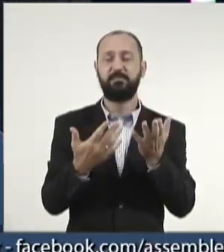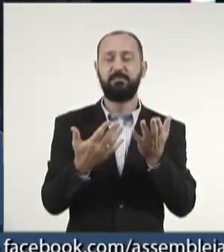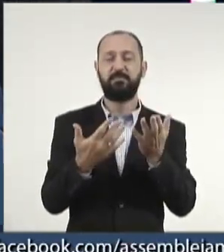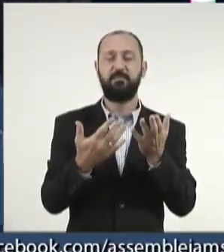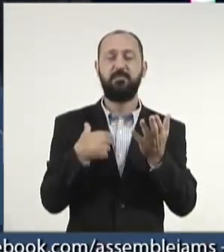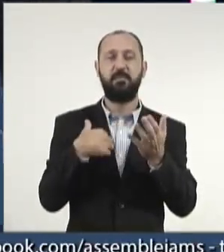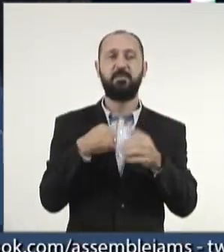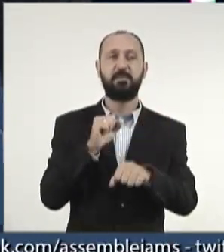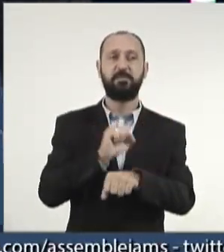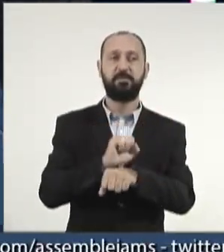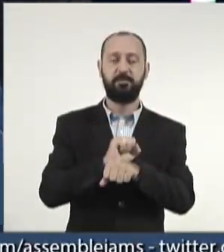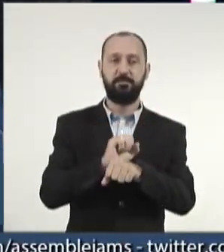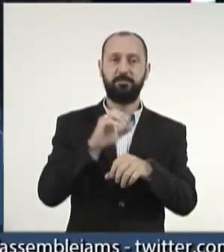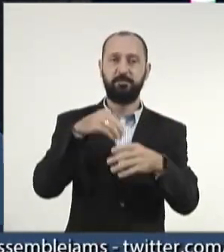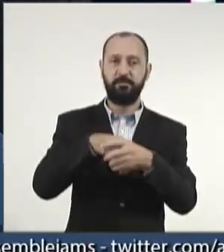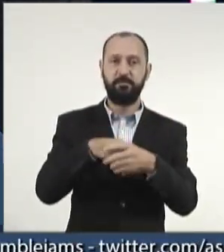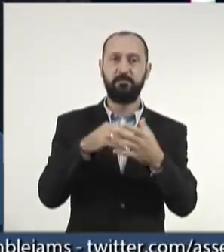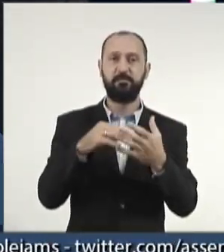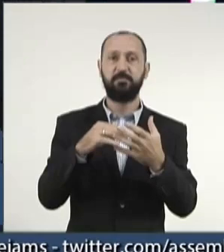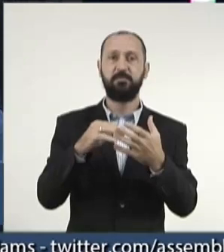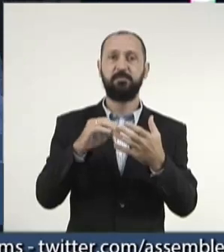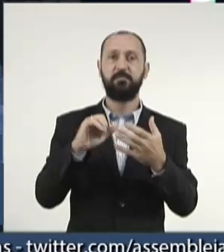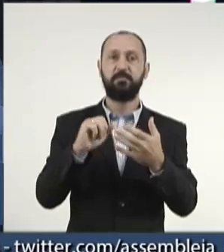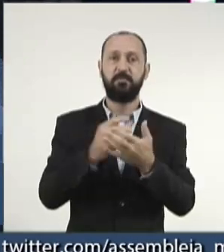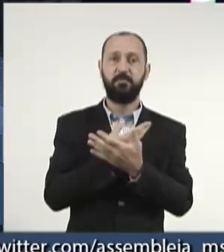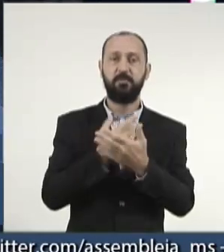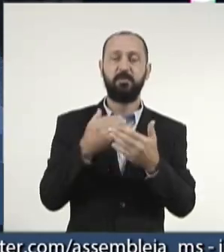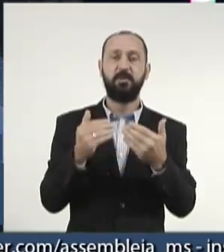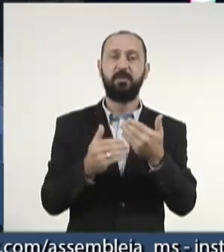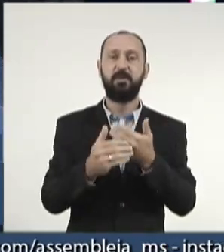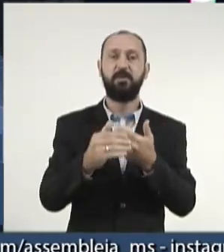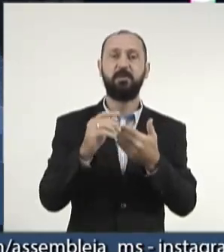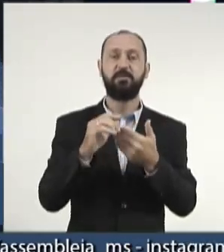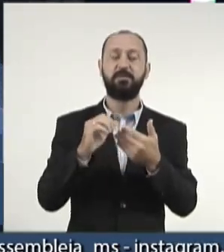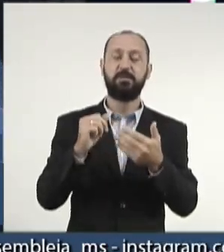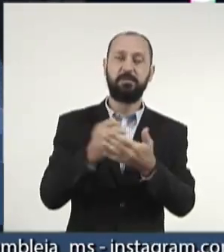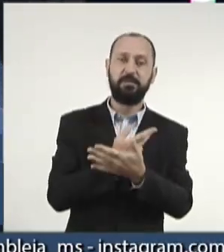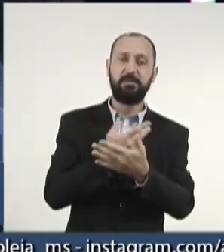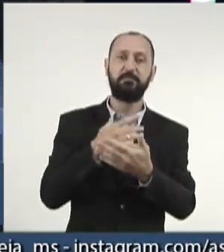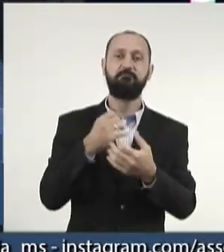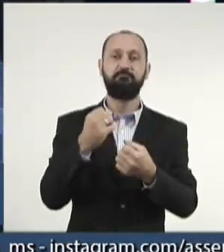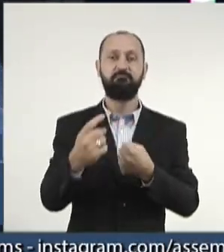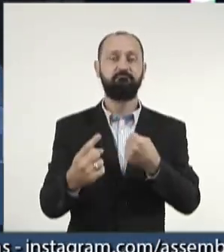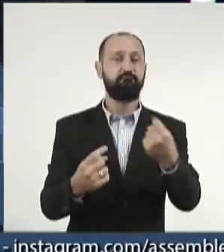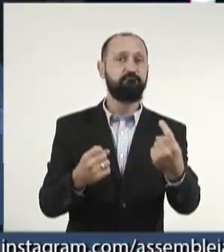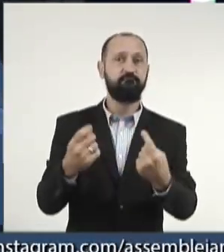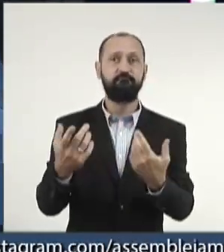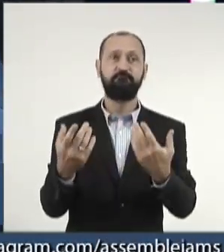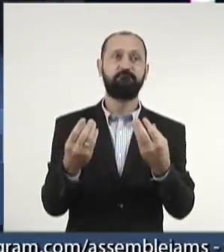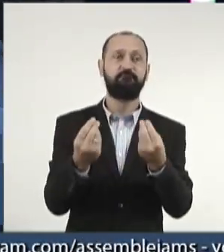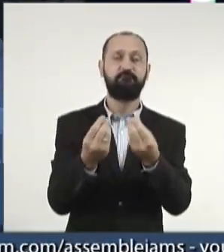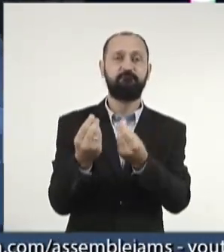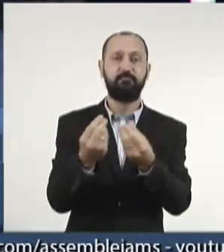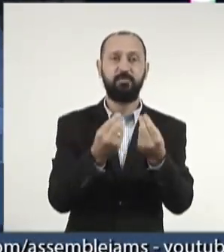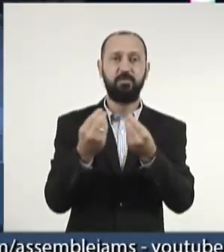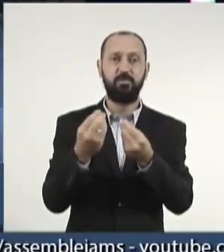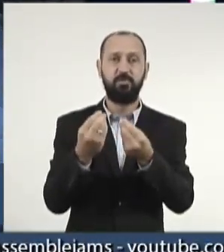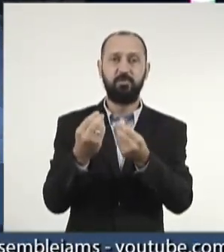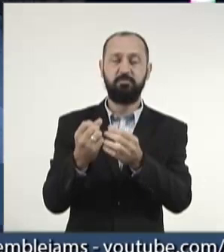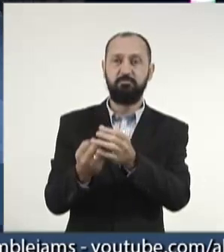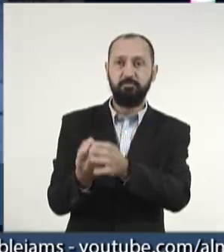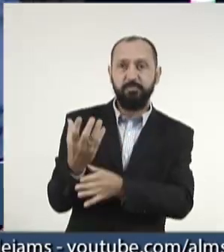você espera. Tragédia é aquilo que acontece a partir de um